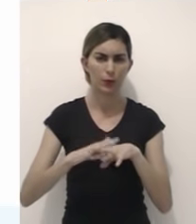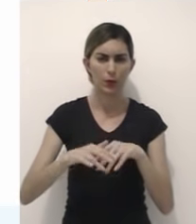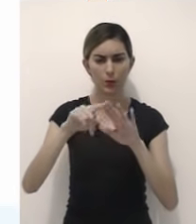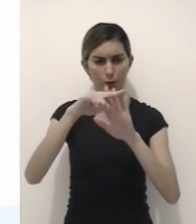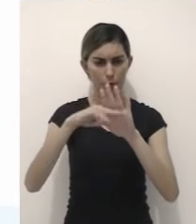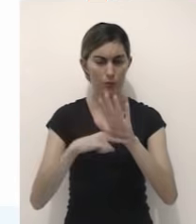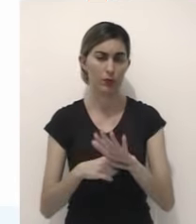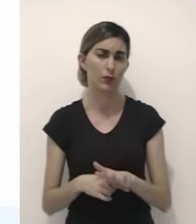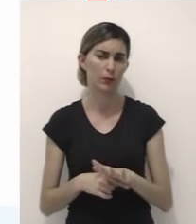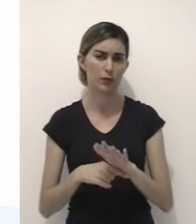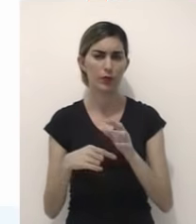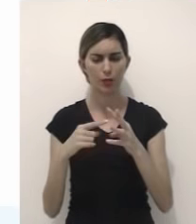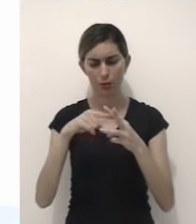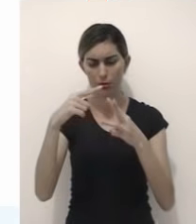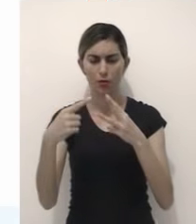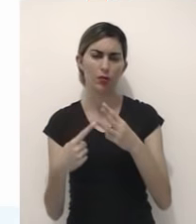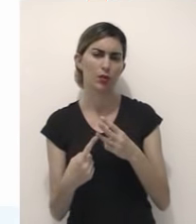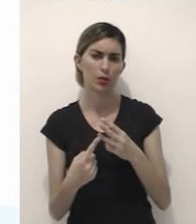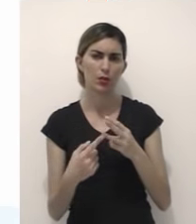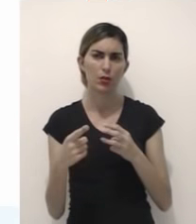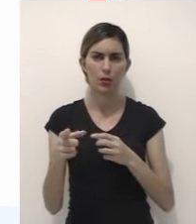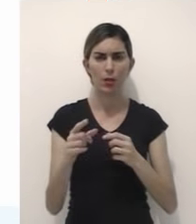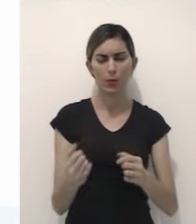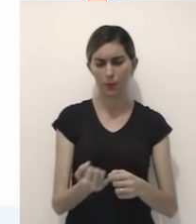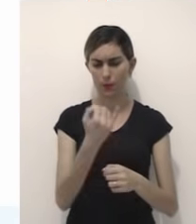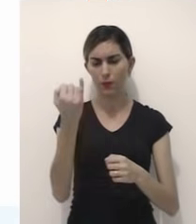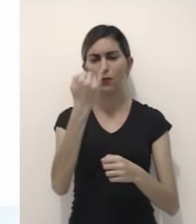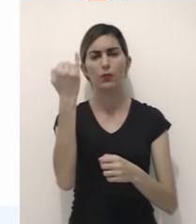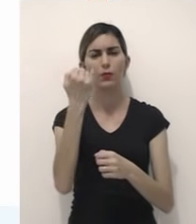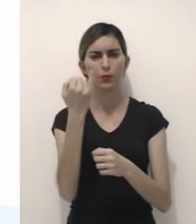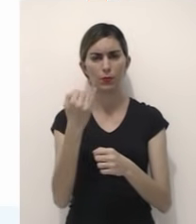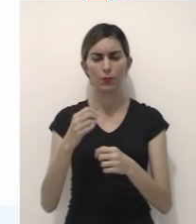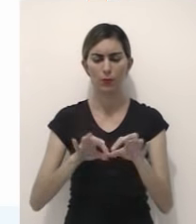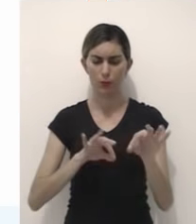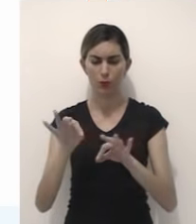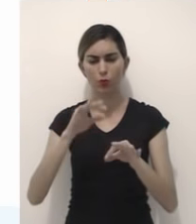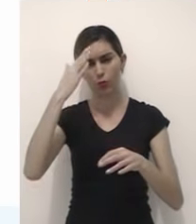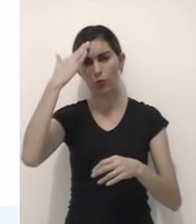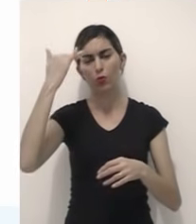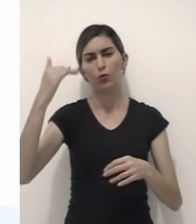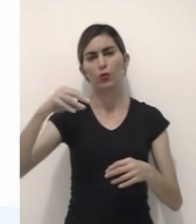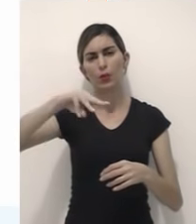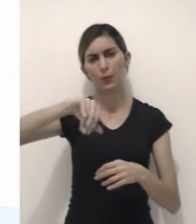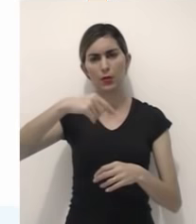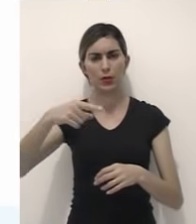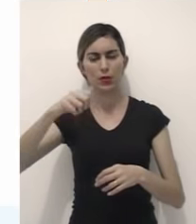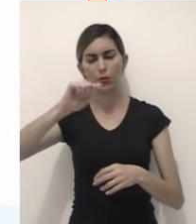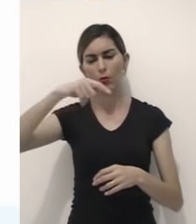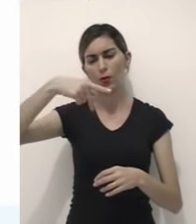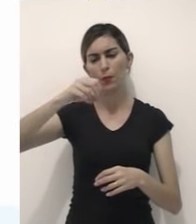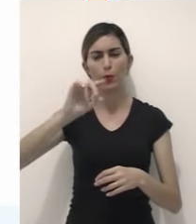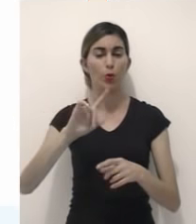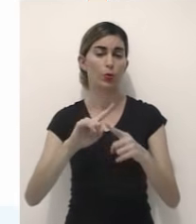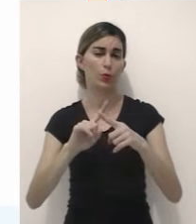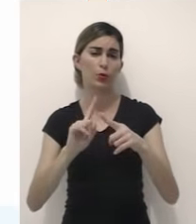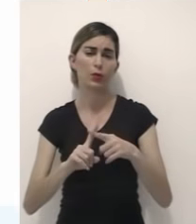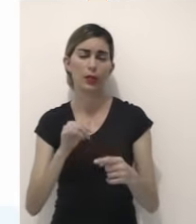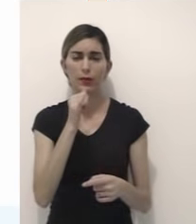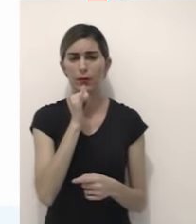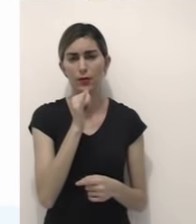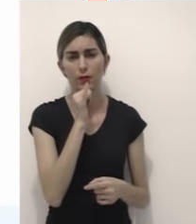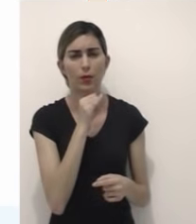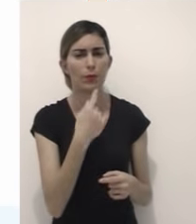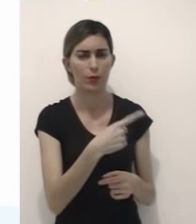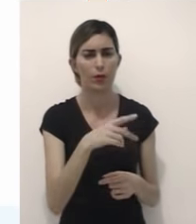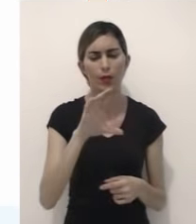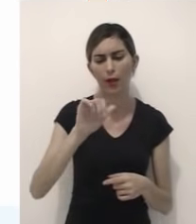matemática e programadora. Essas 3, elas foram fundamental para o sucesso da missão Apollo, porque,